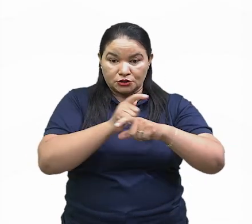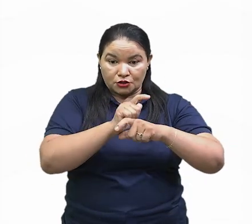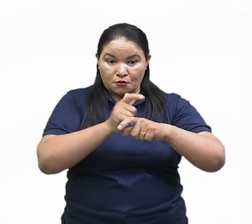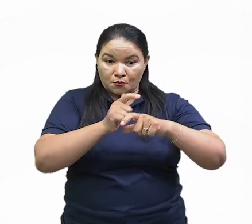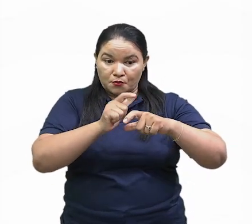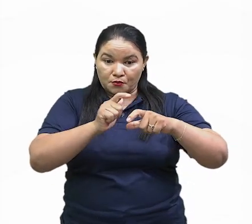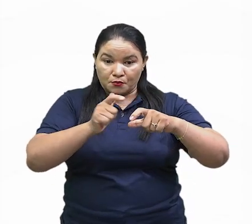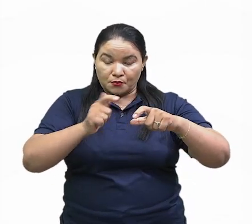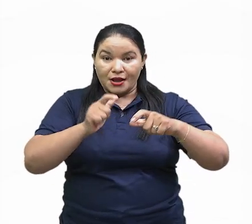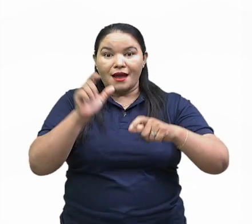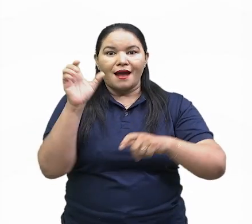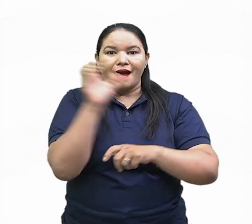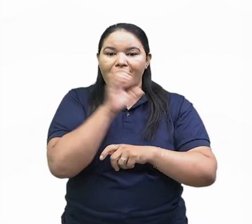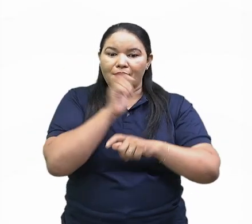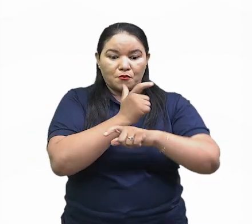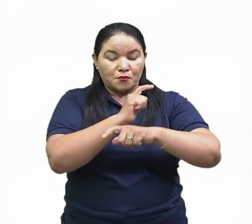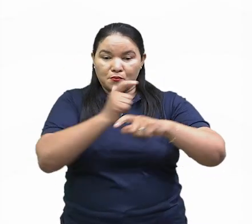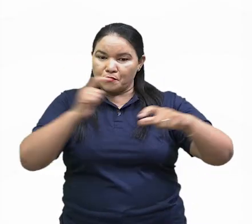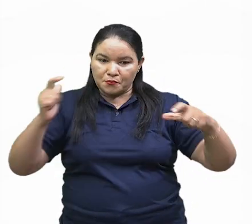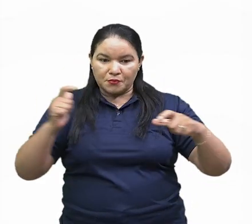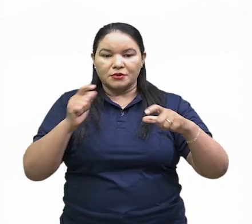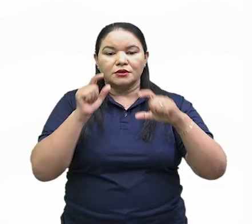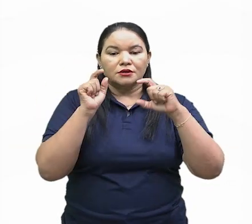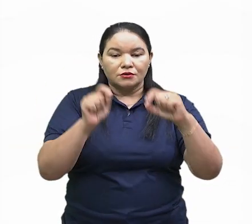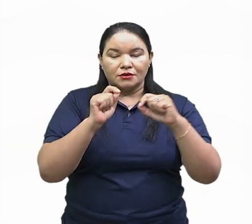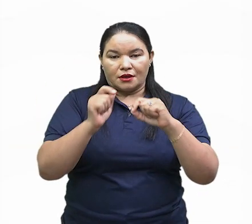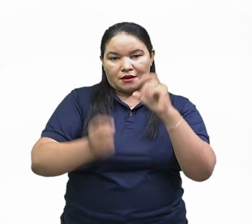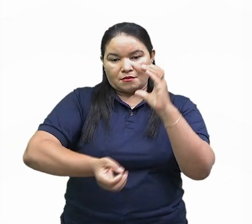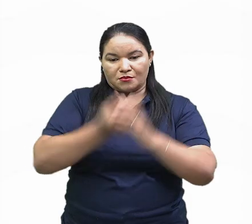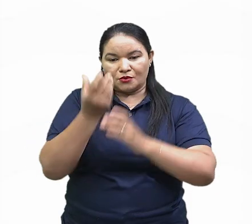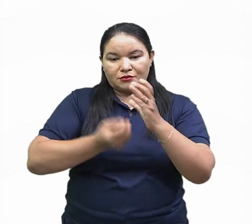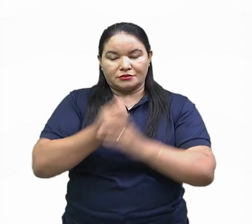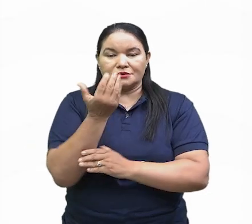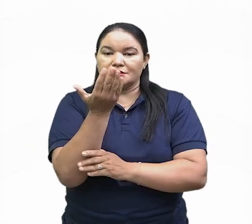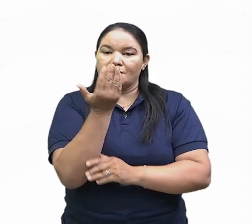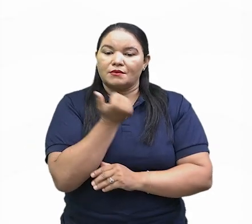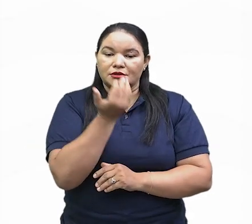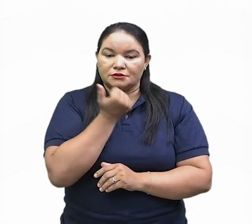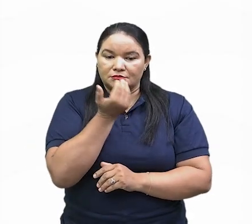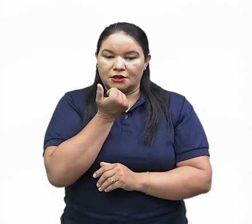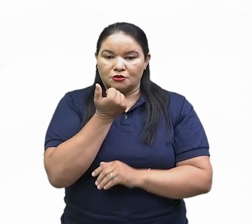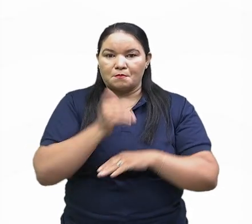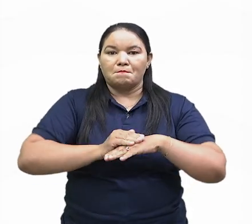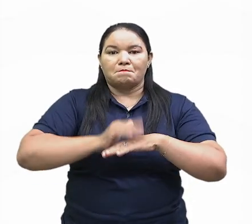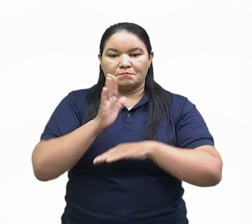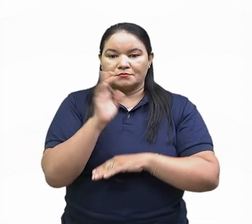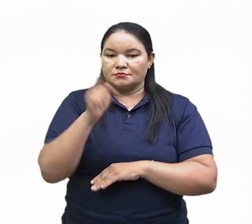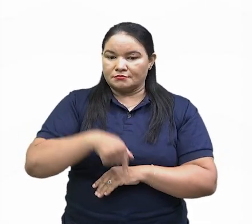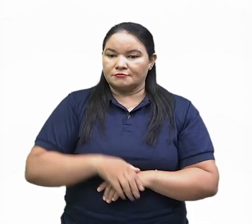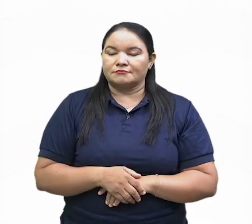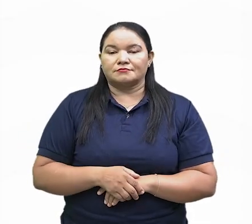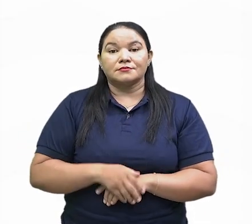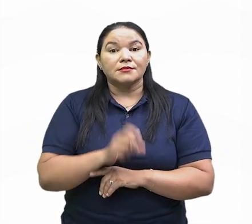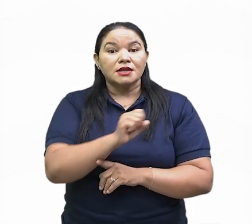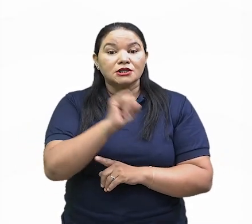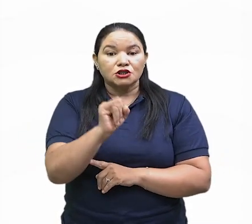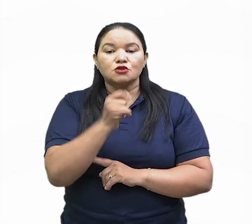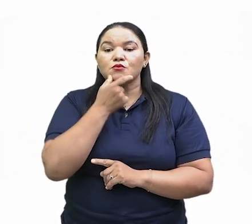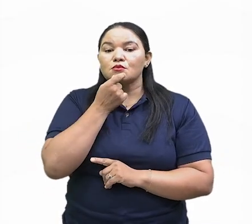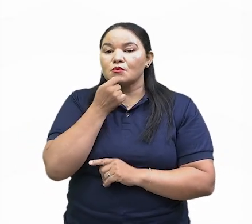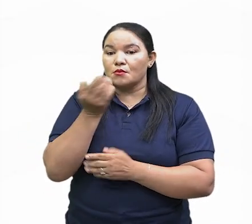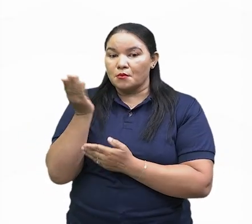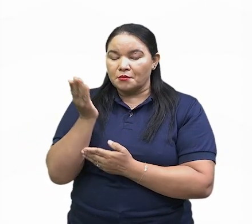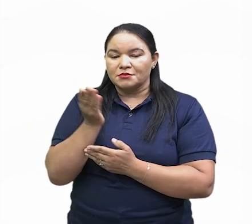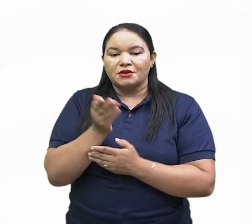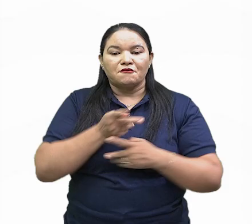cresce mais rápido que a produção de alimentos. Se ele está